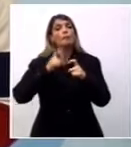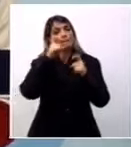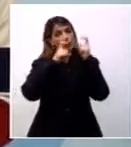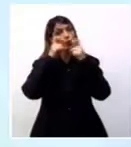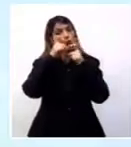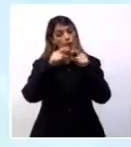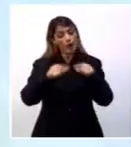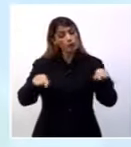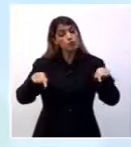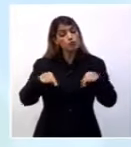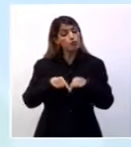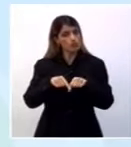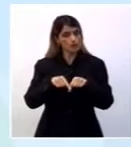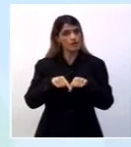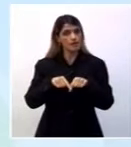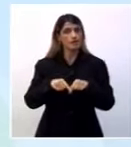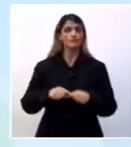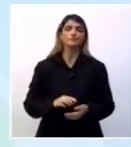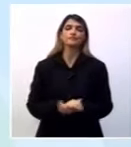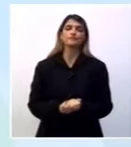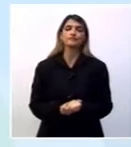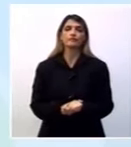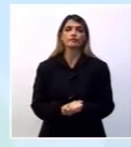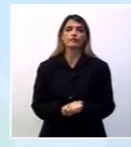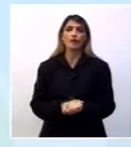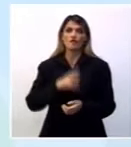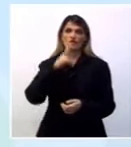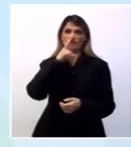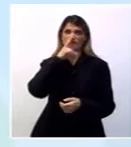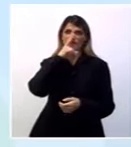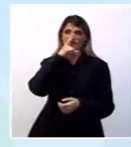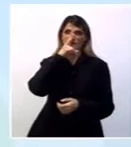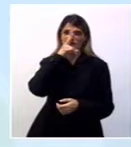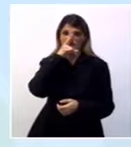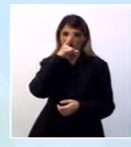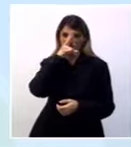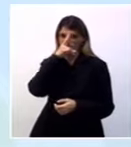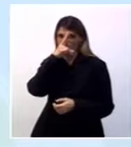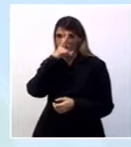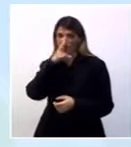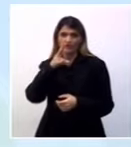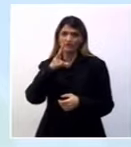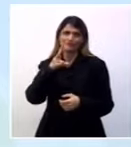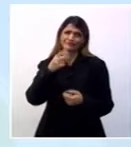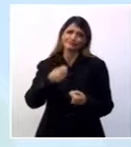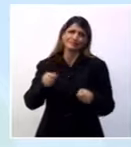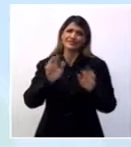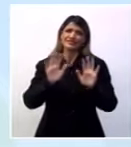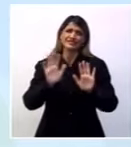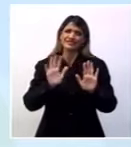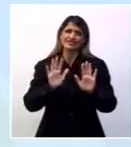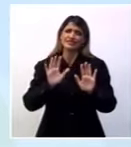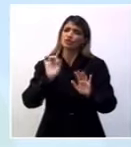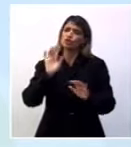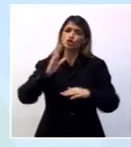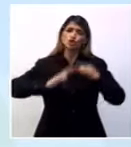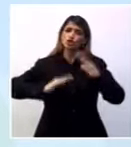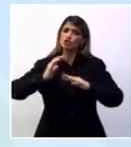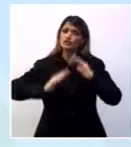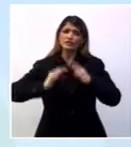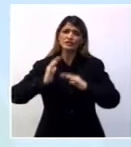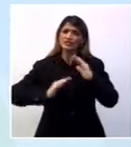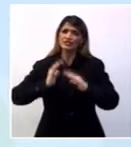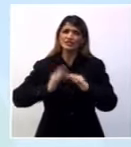espaço. Tá? Próximo. Não usar força excessiva. Tá? Você está fazendo uma atividade para o seu colega. Utilize apenas